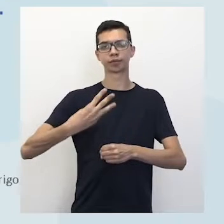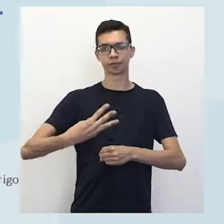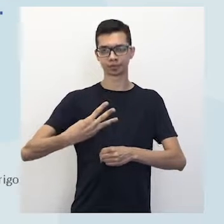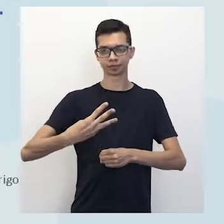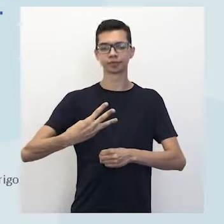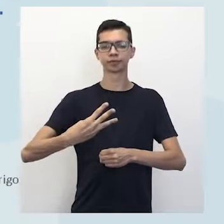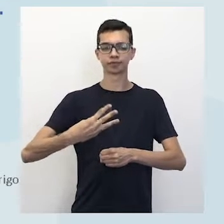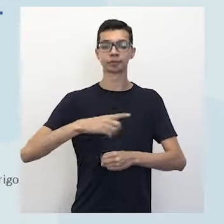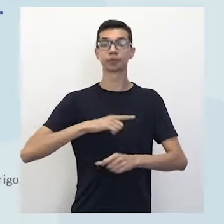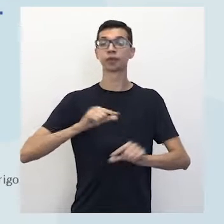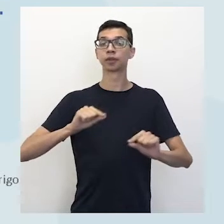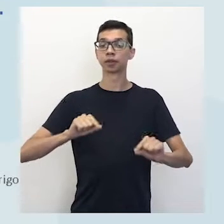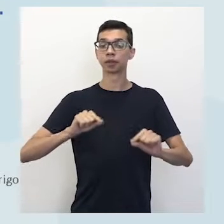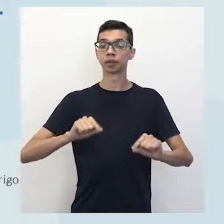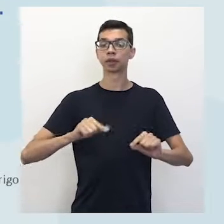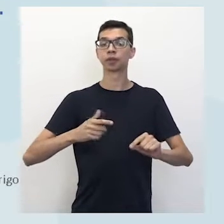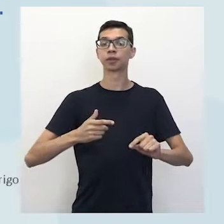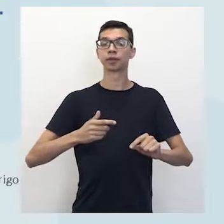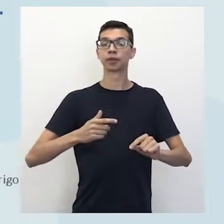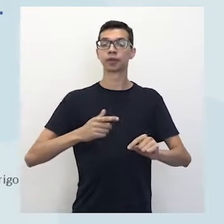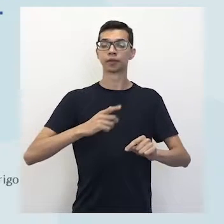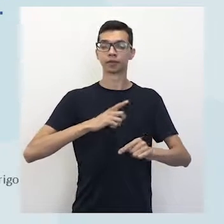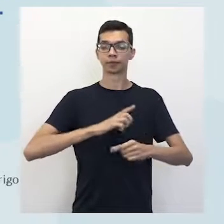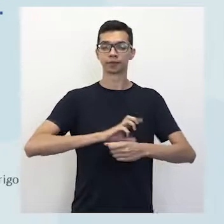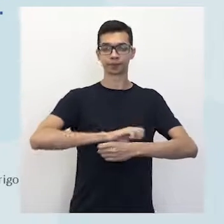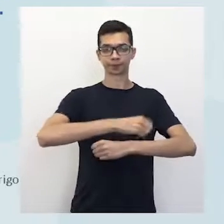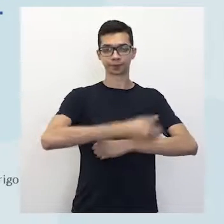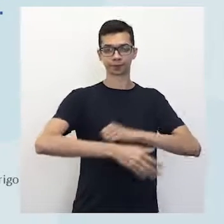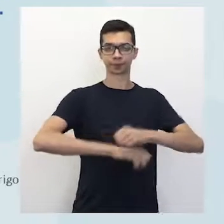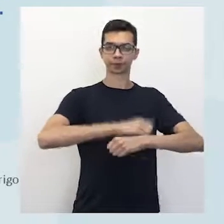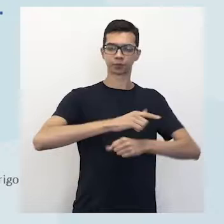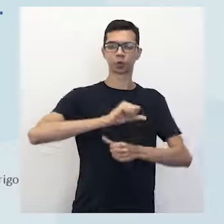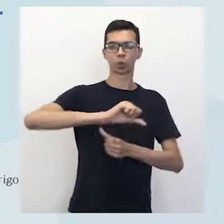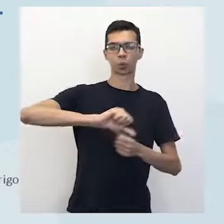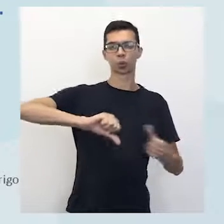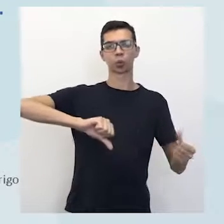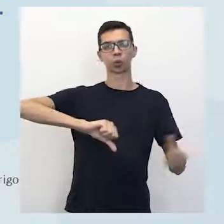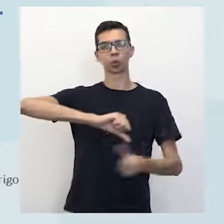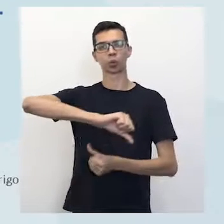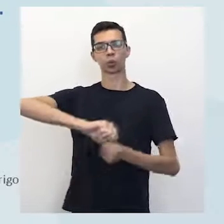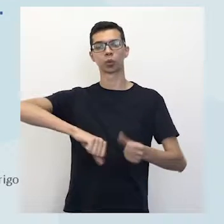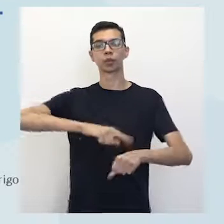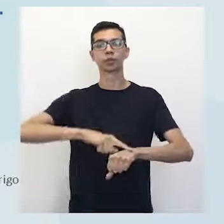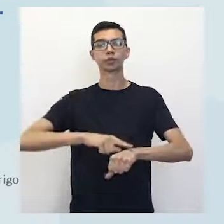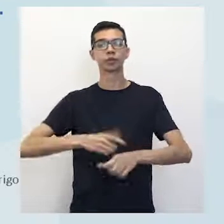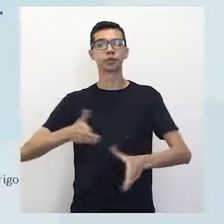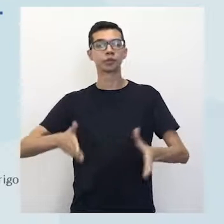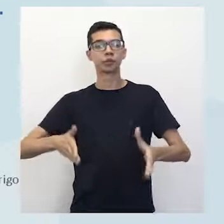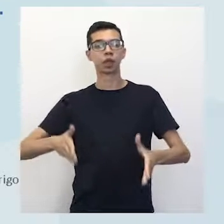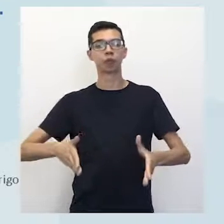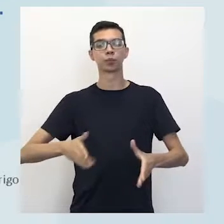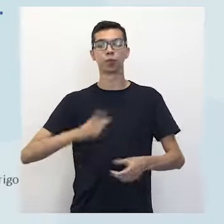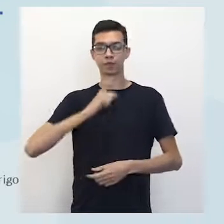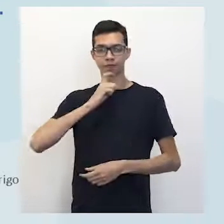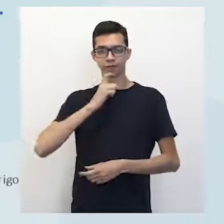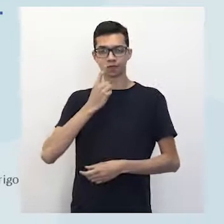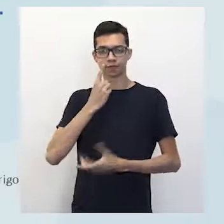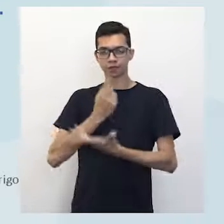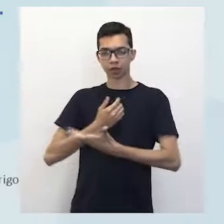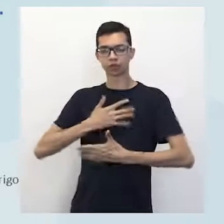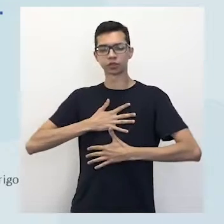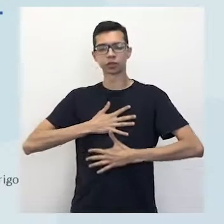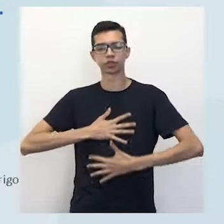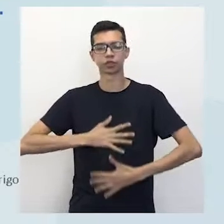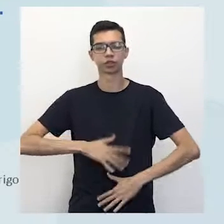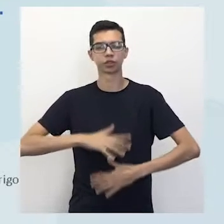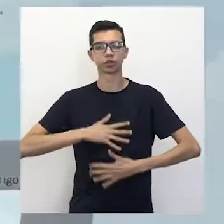rotação dos cultivos e entre esses períodos de rotação tem um período de descanso. Ou seja, o